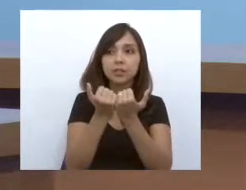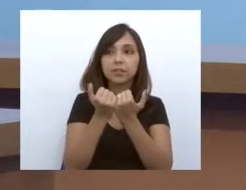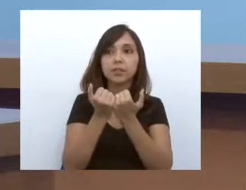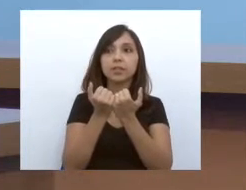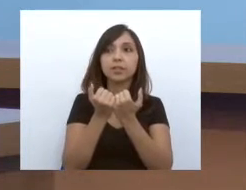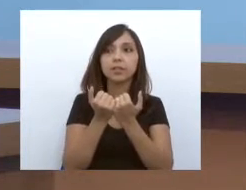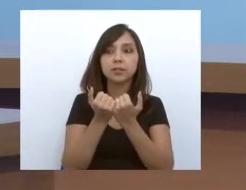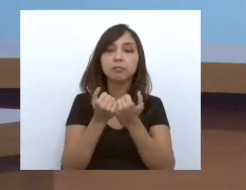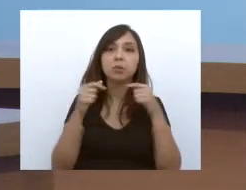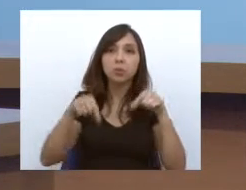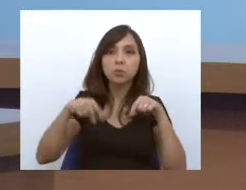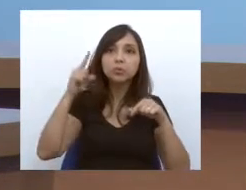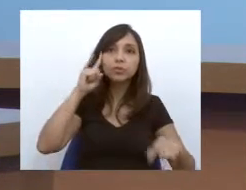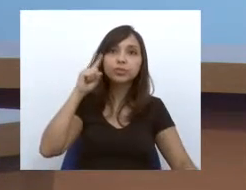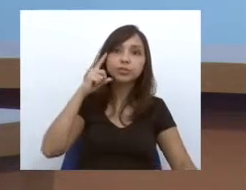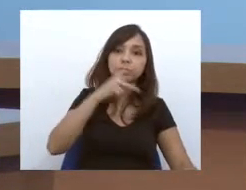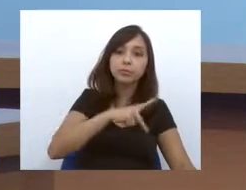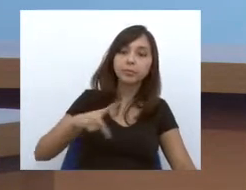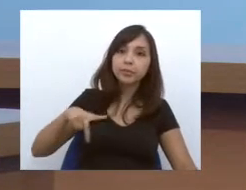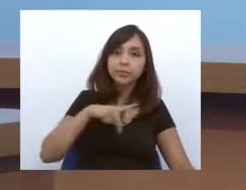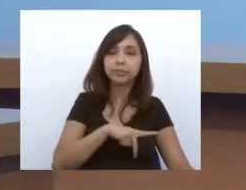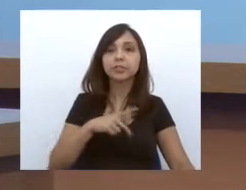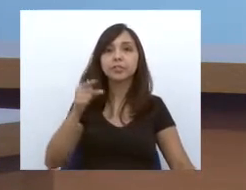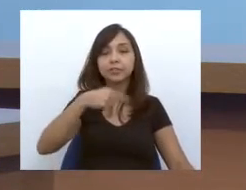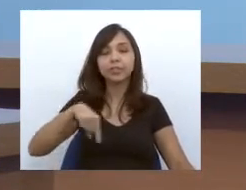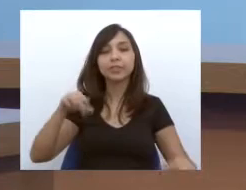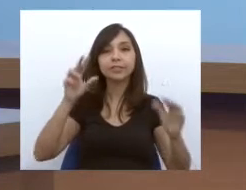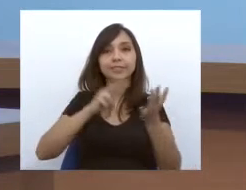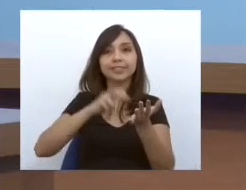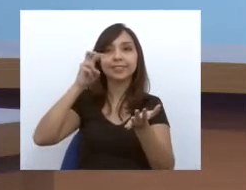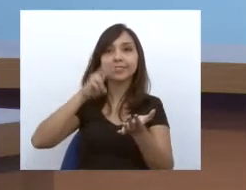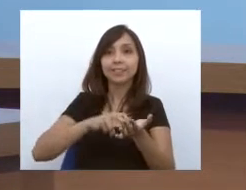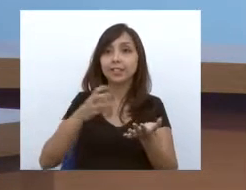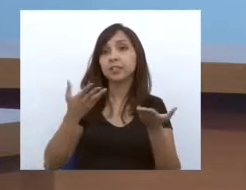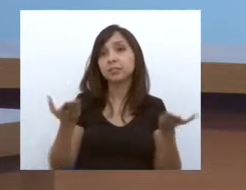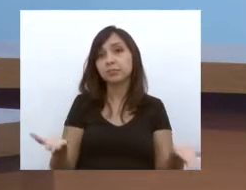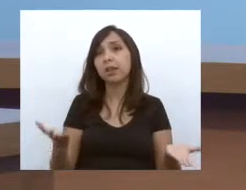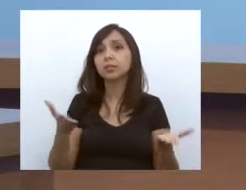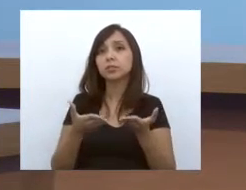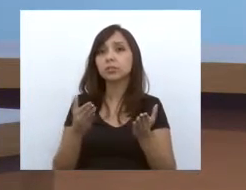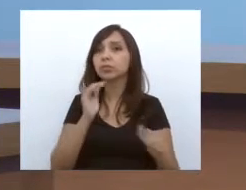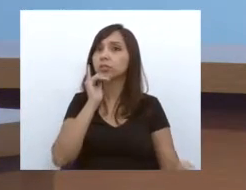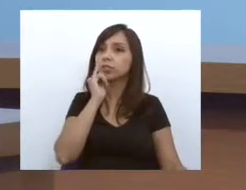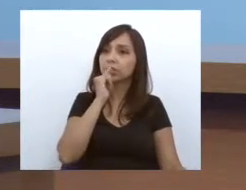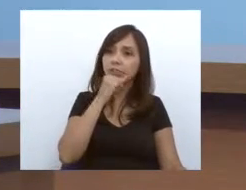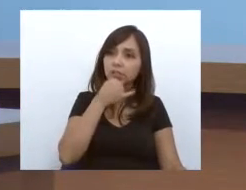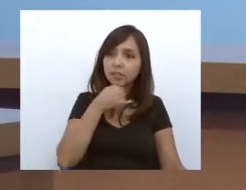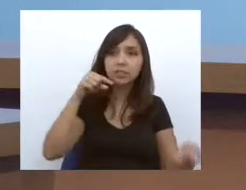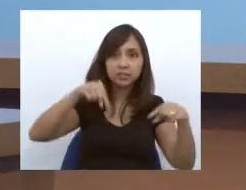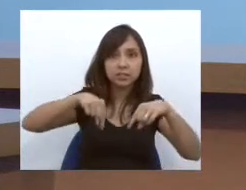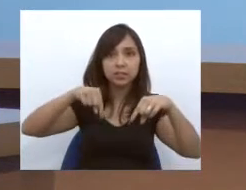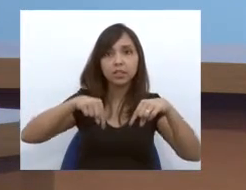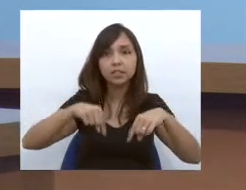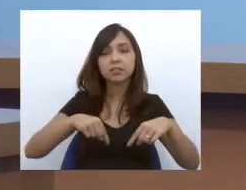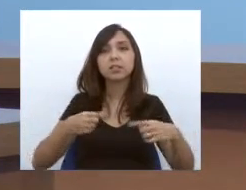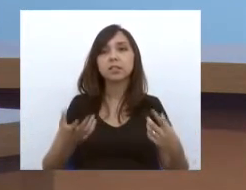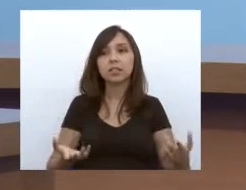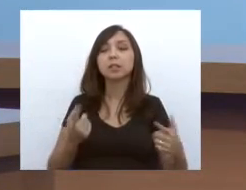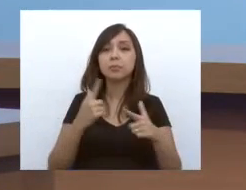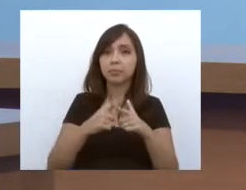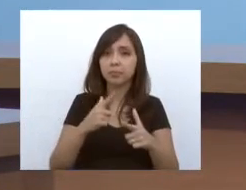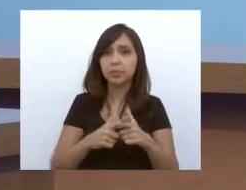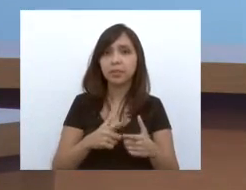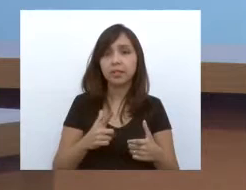para celebrar o Dia dos Professores com muita alegria, mas é com muita tristeza que a gente vem aqui hoje devido